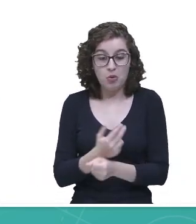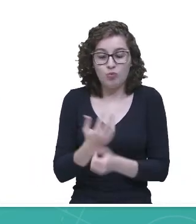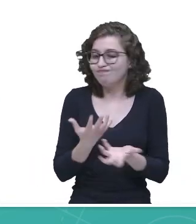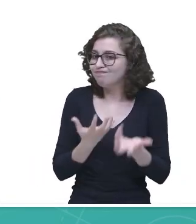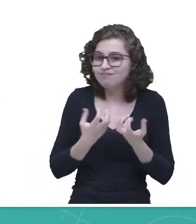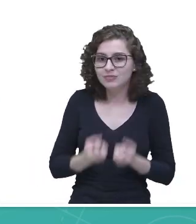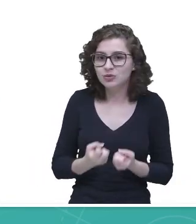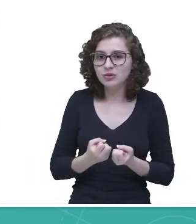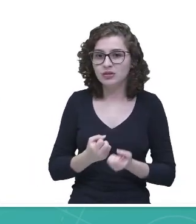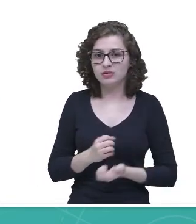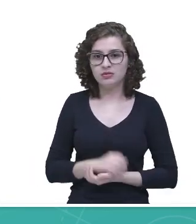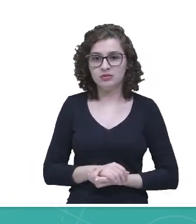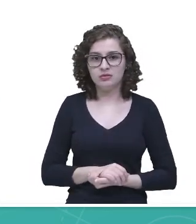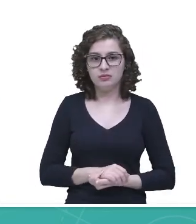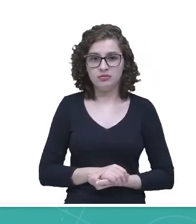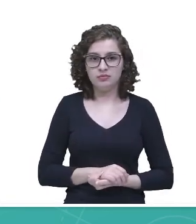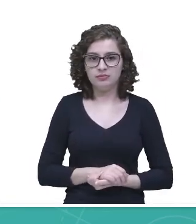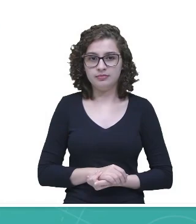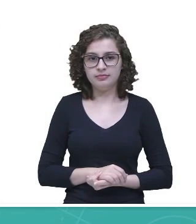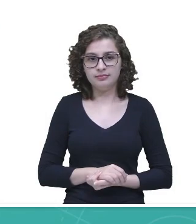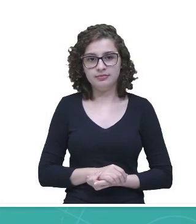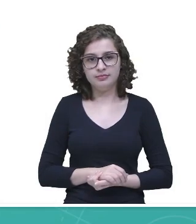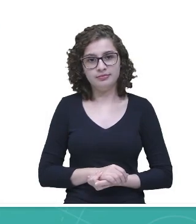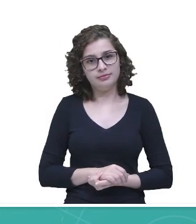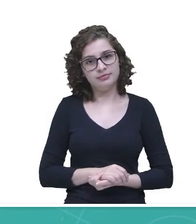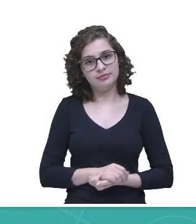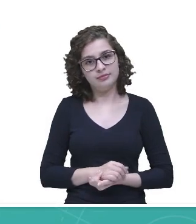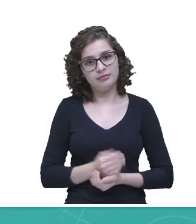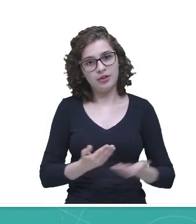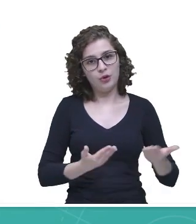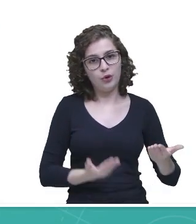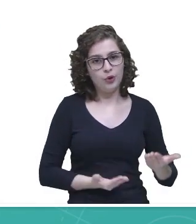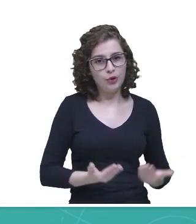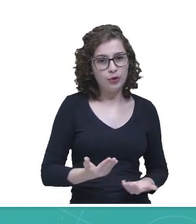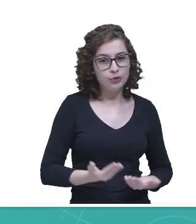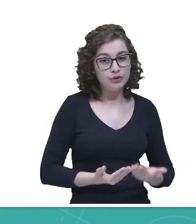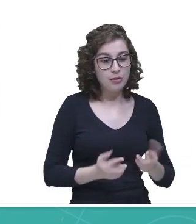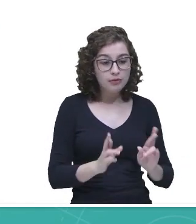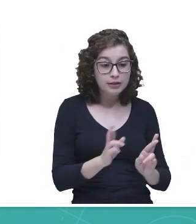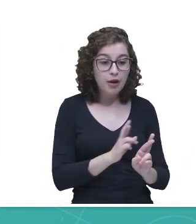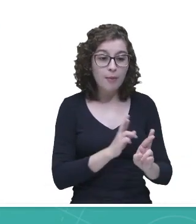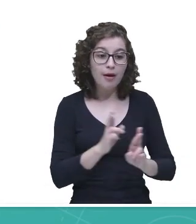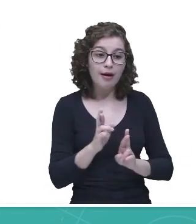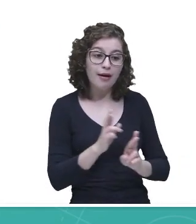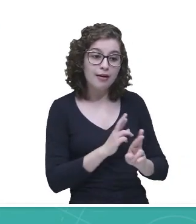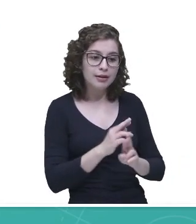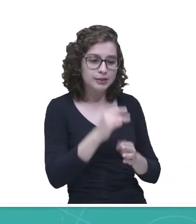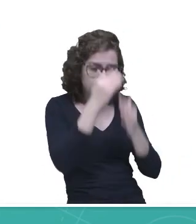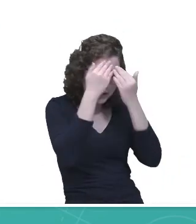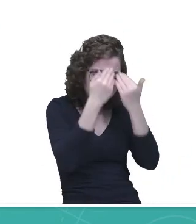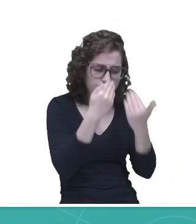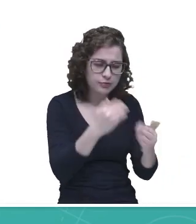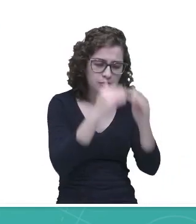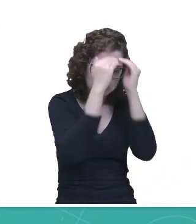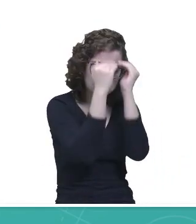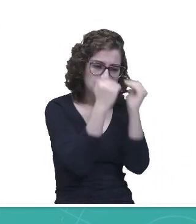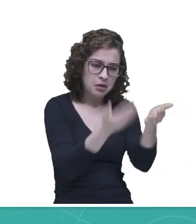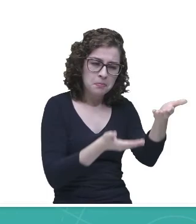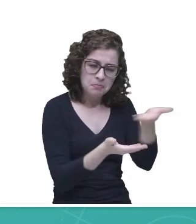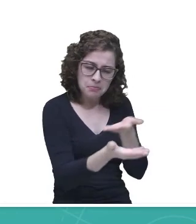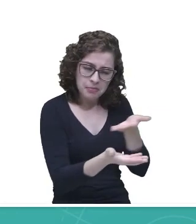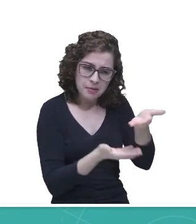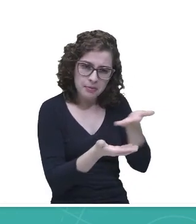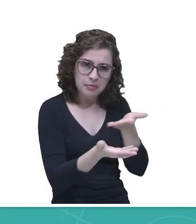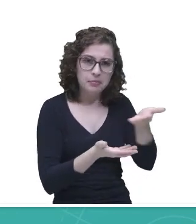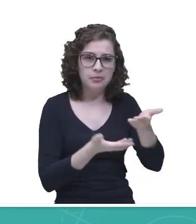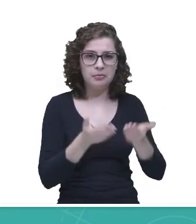ser escravizada. O servo não, gente. Ele tem aquela relação de fidelidade, lembram? sucerano,